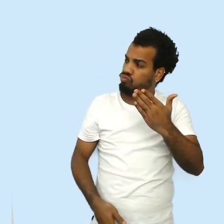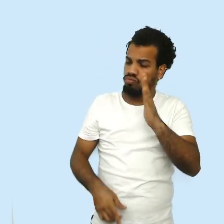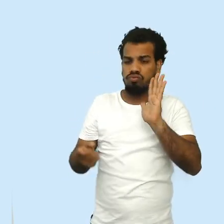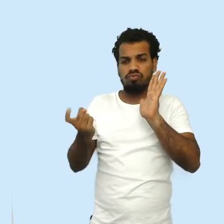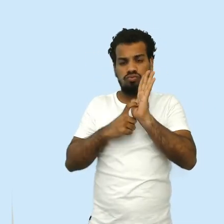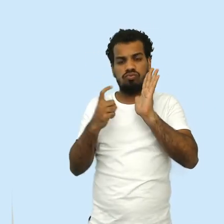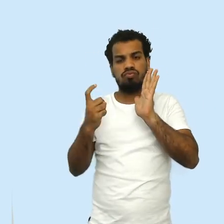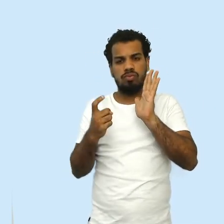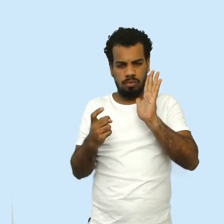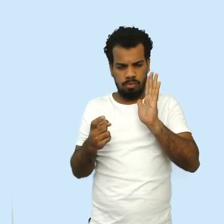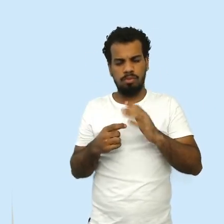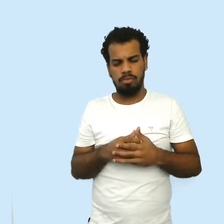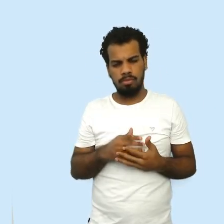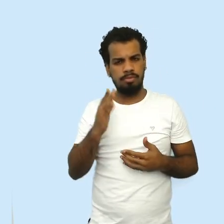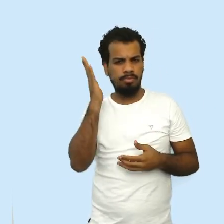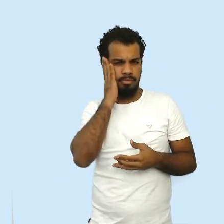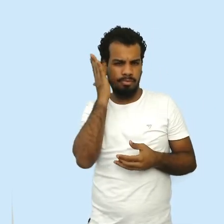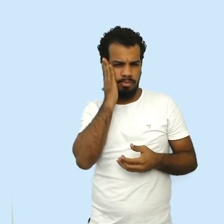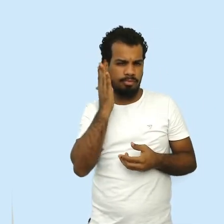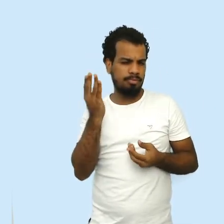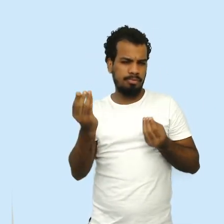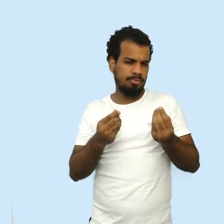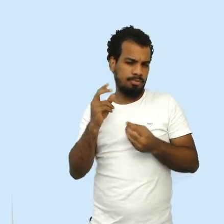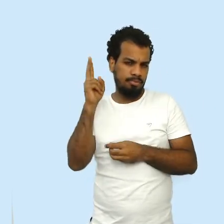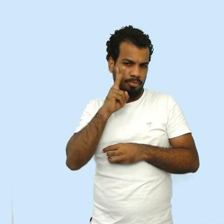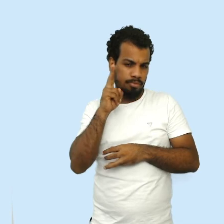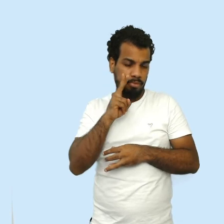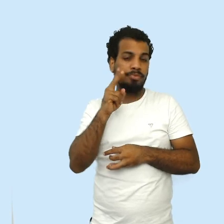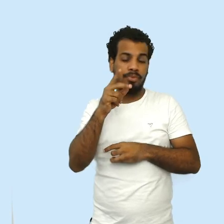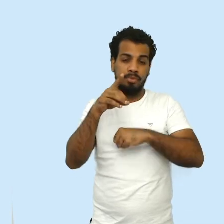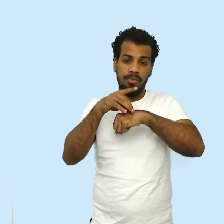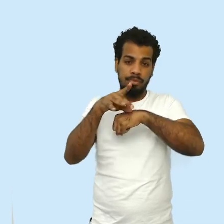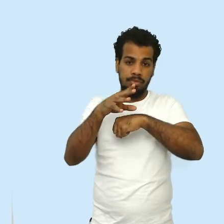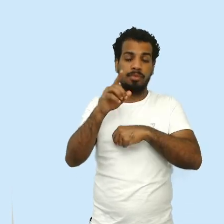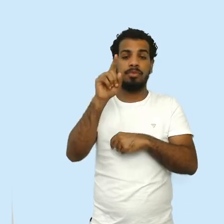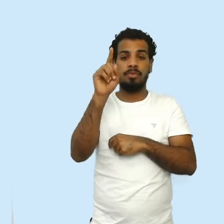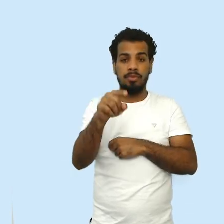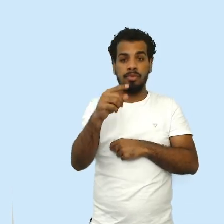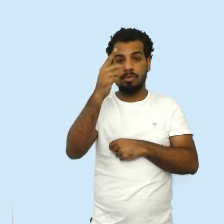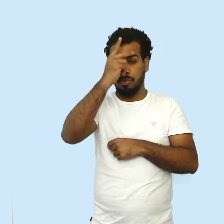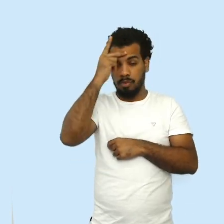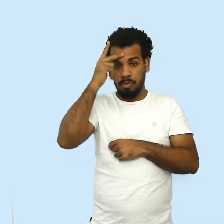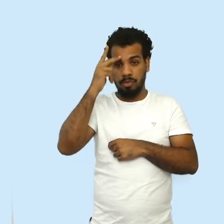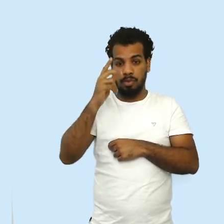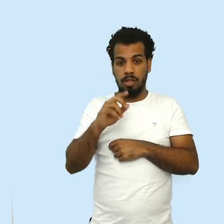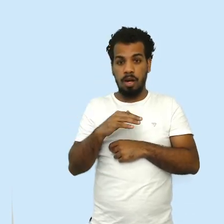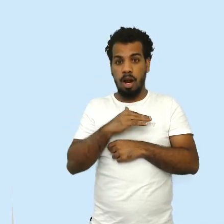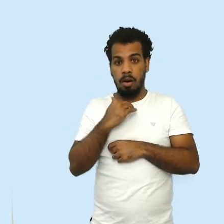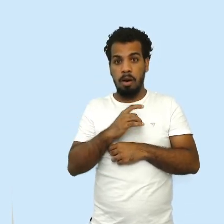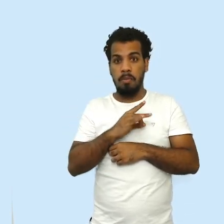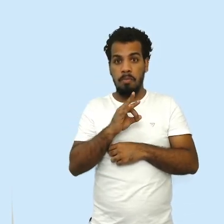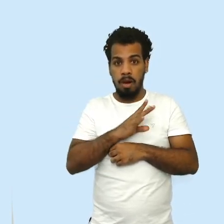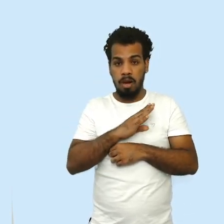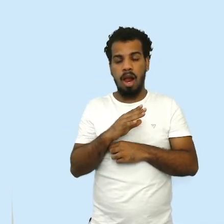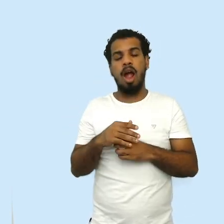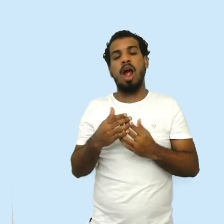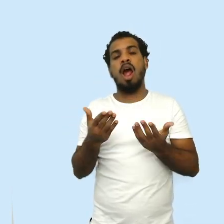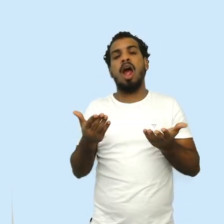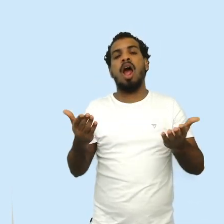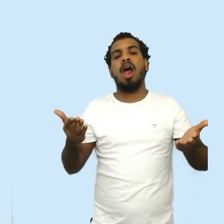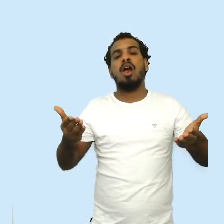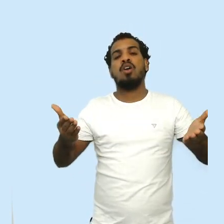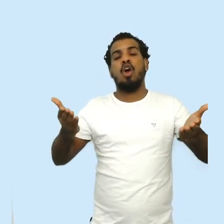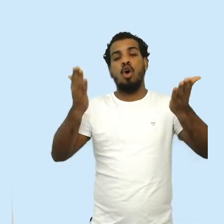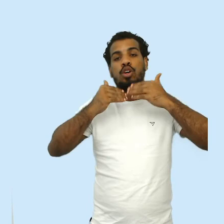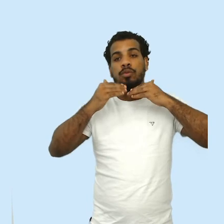pouco mais e entender mais um pouco dessa história. E ele vai falar que quanto mais as pessoas têm medo da morte, mais elas consomem. Então,